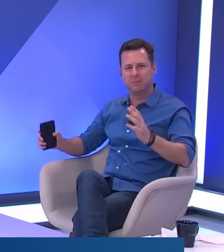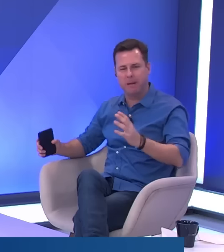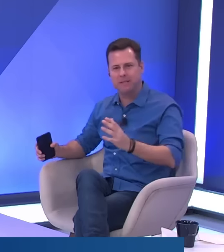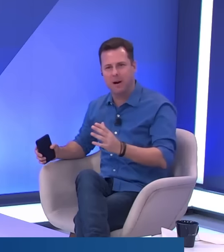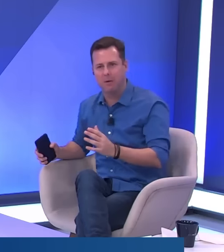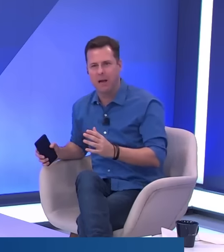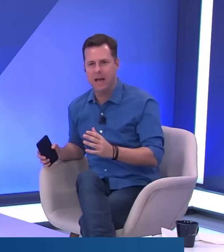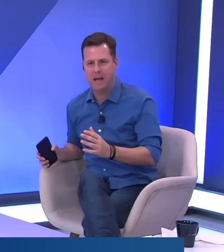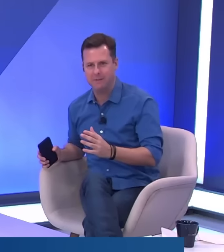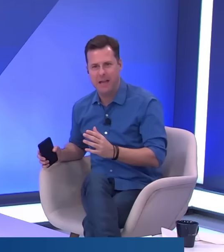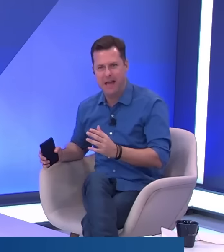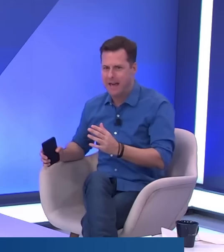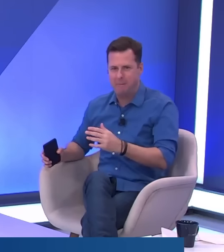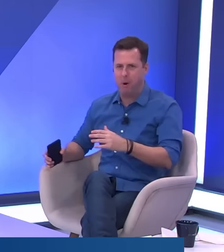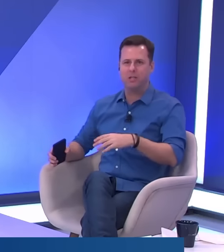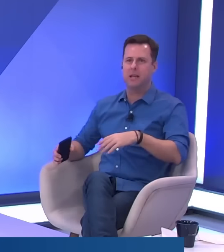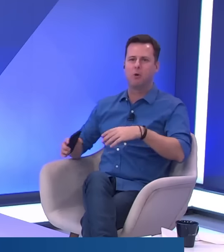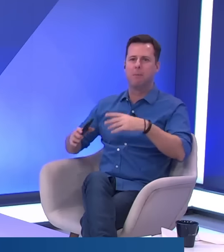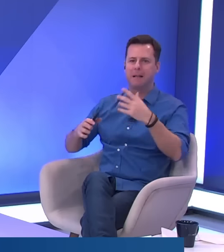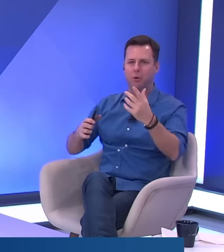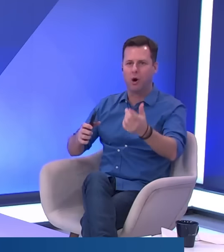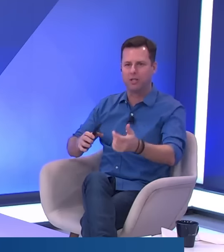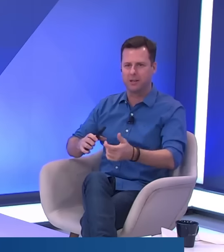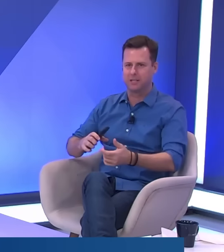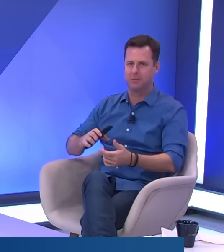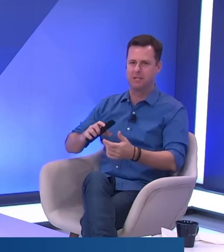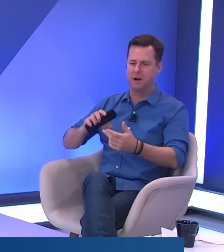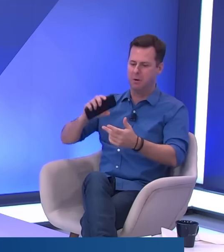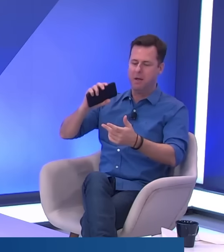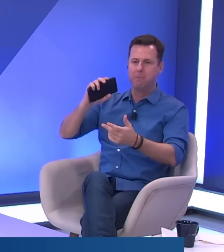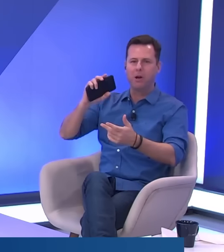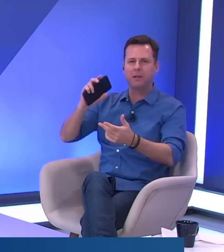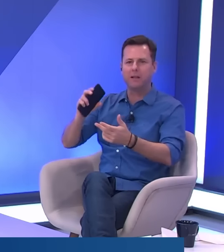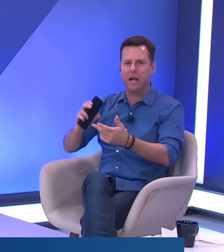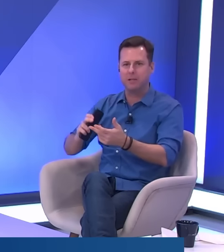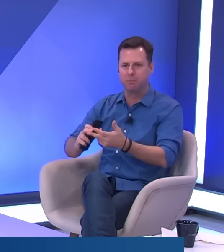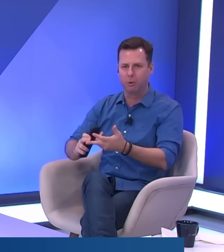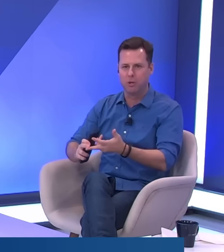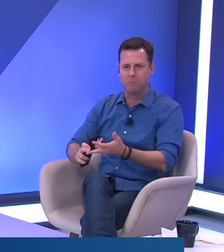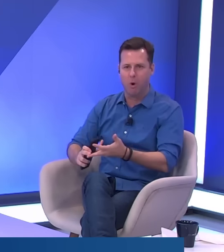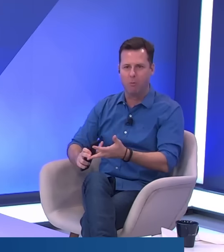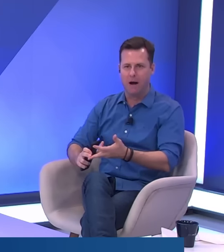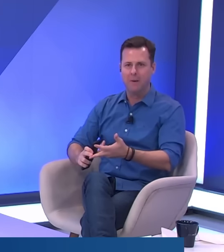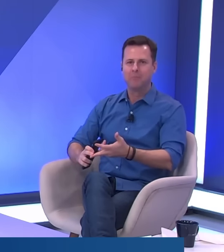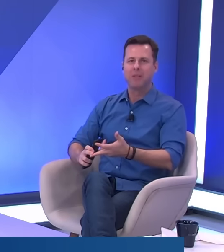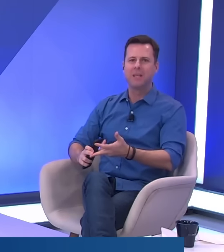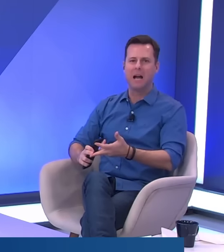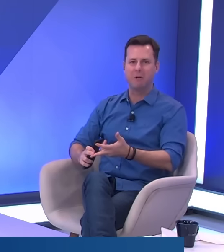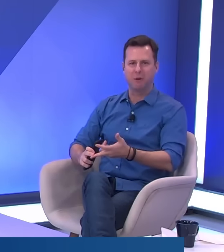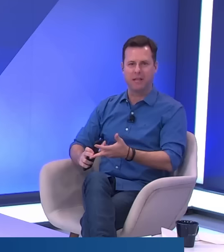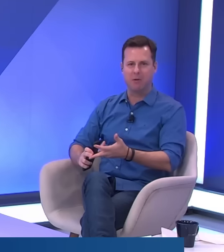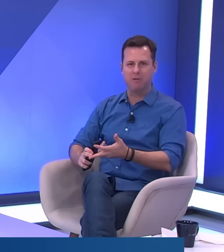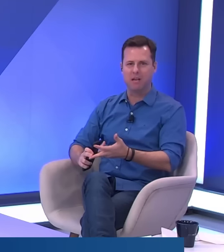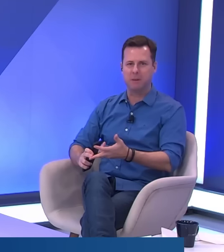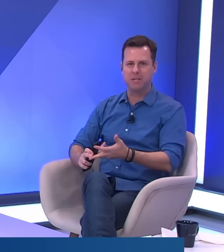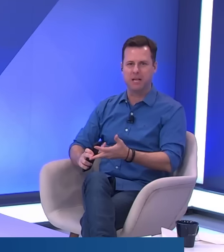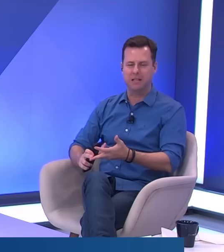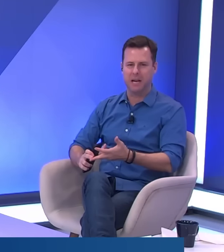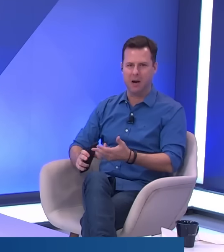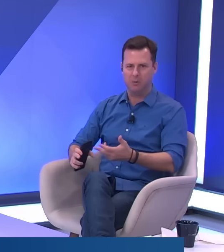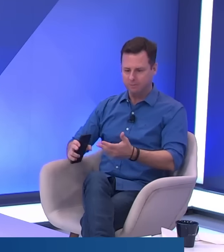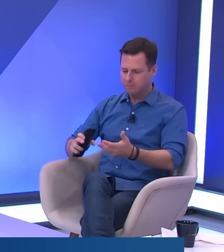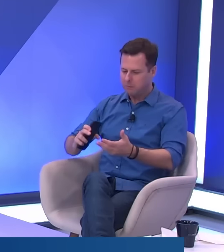de expressão. Pode derrubar a torre de transmissão, pode tentar explodir bomba em área federal na véspera